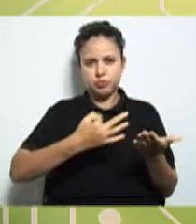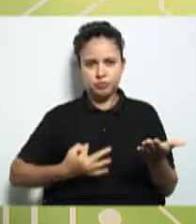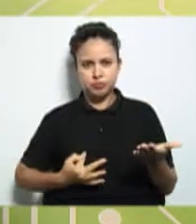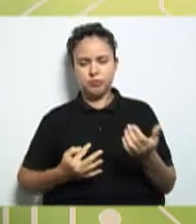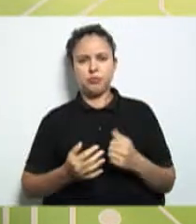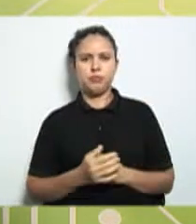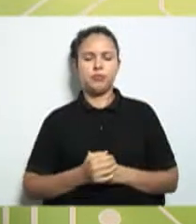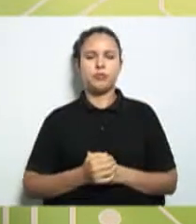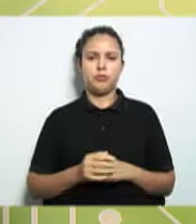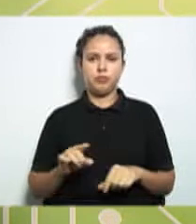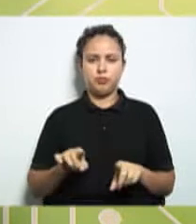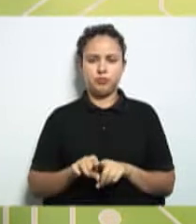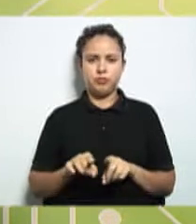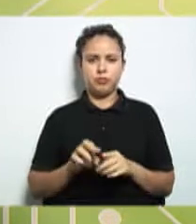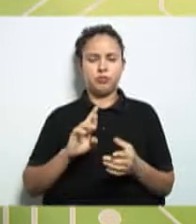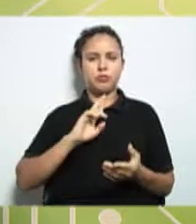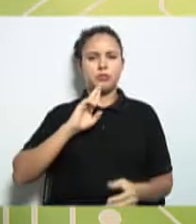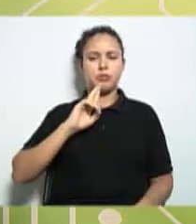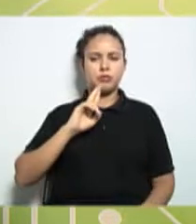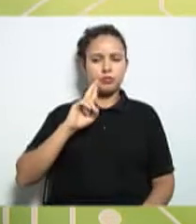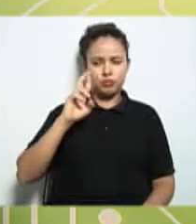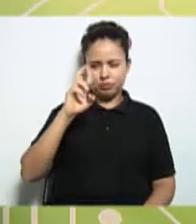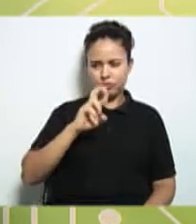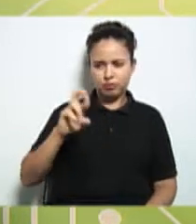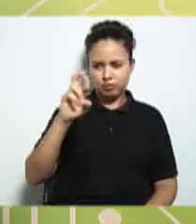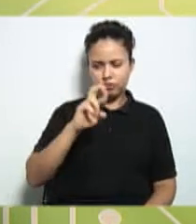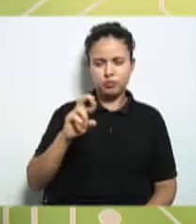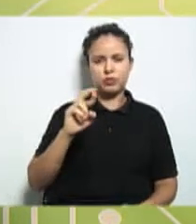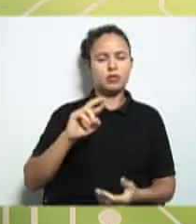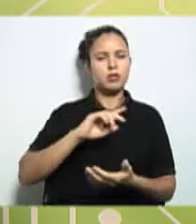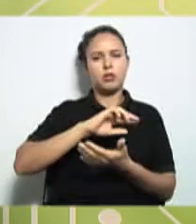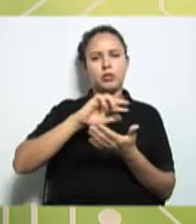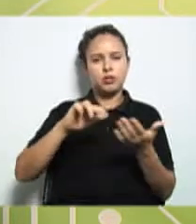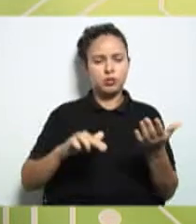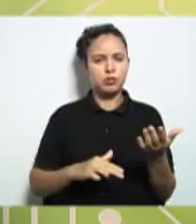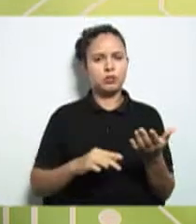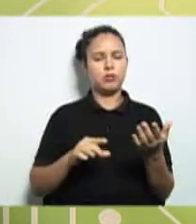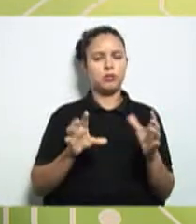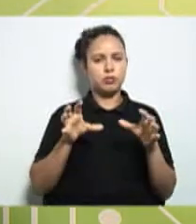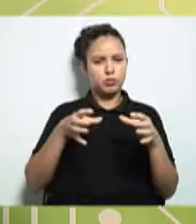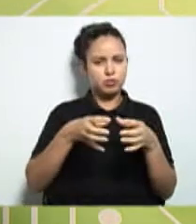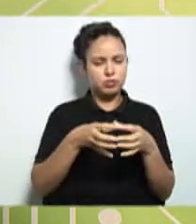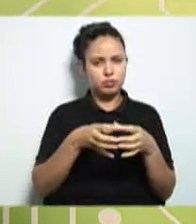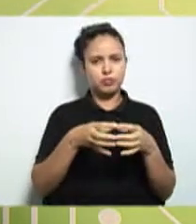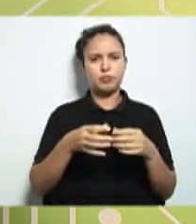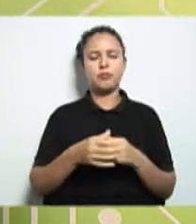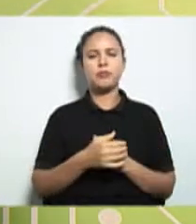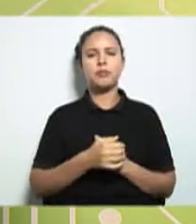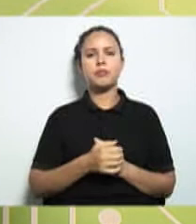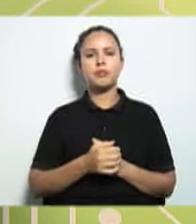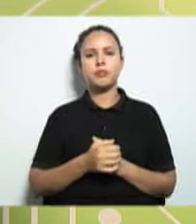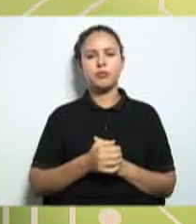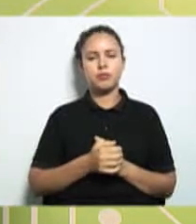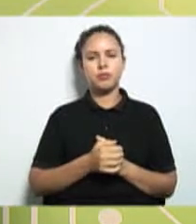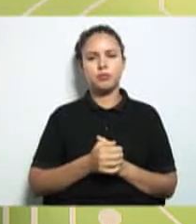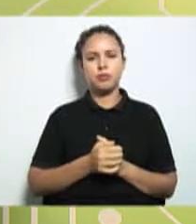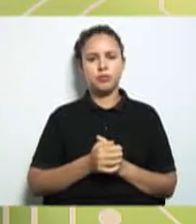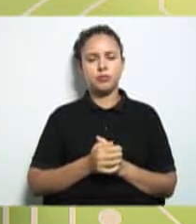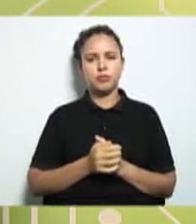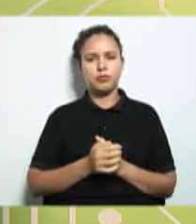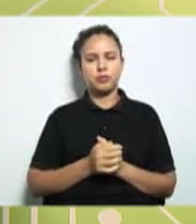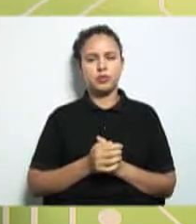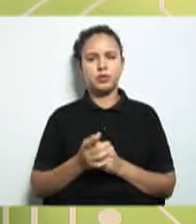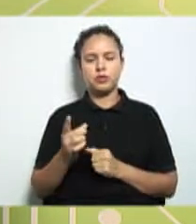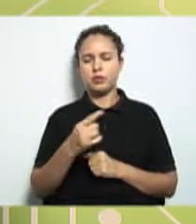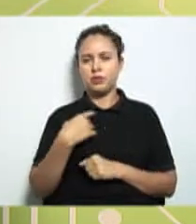comentamos também sobre relato, observação, tem outros, né, grupo focal, etc. E nós